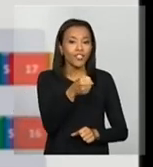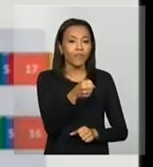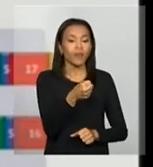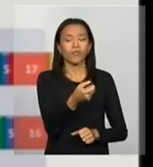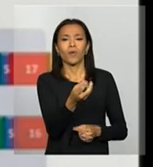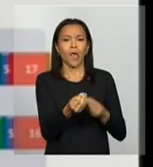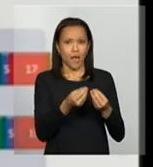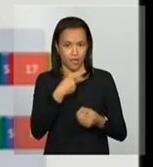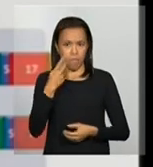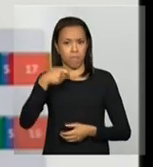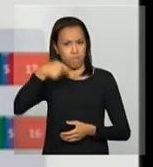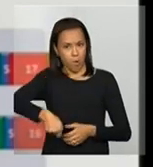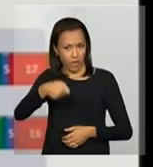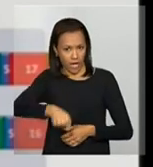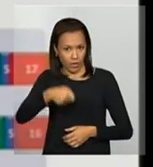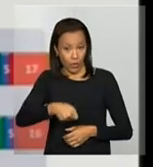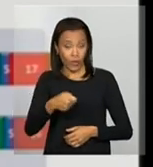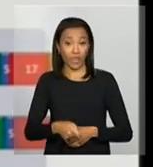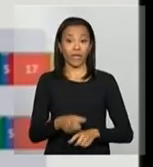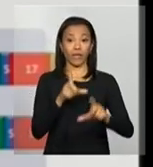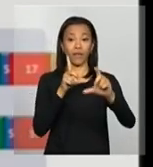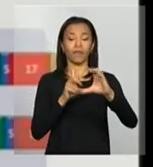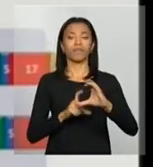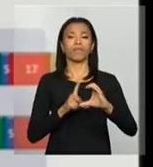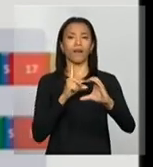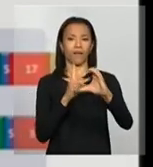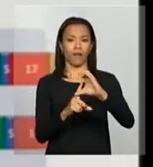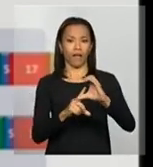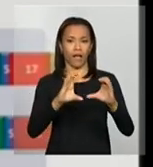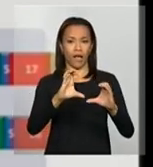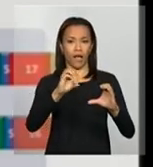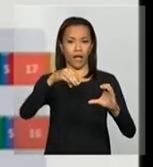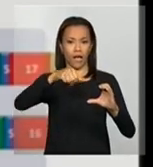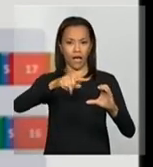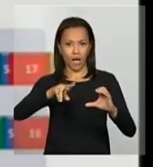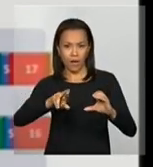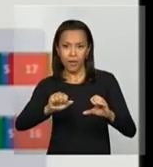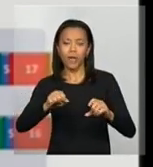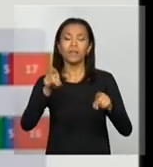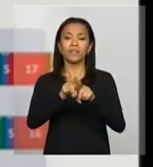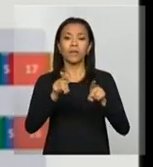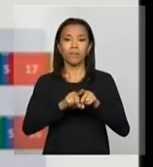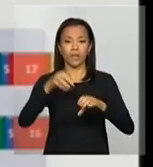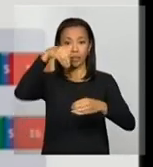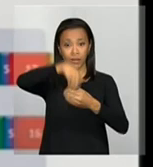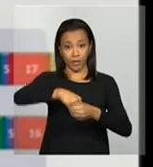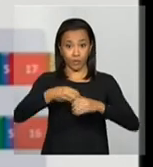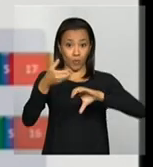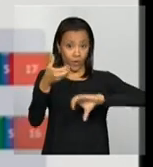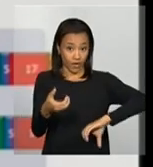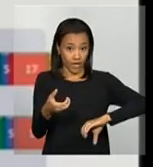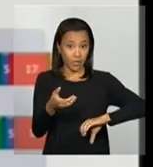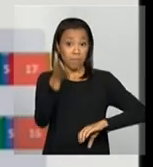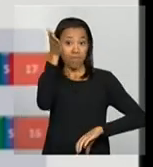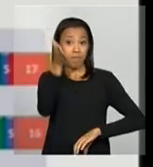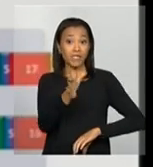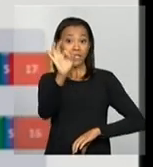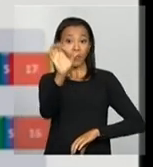ser obrigatório que a Câmara de Vereadores, Assembleias e Congresso tivessem metade de homens e mulheres. Os partidos